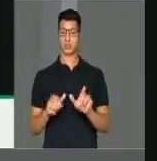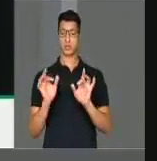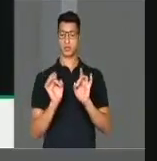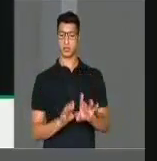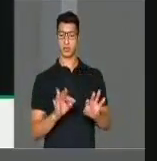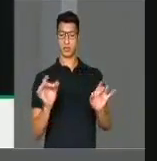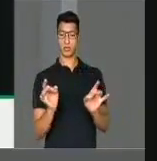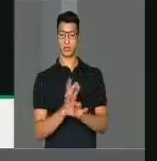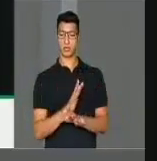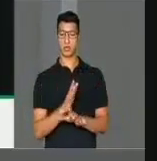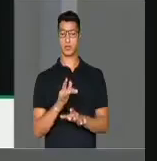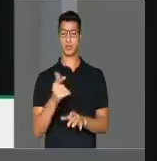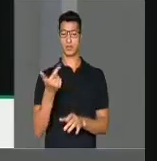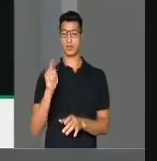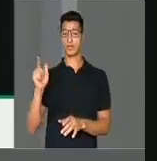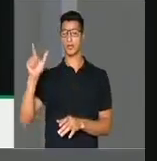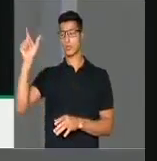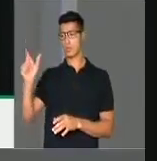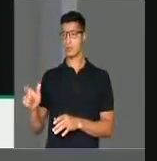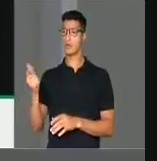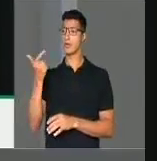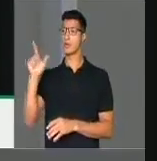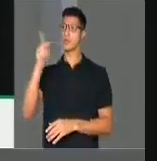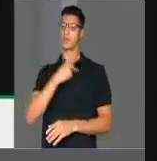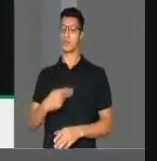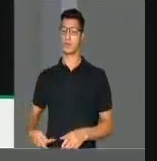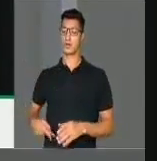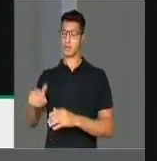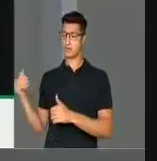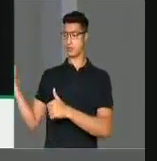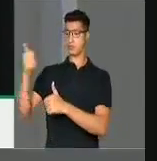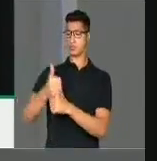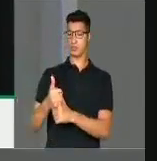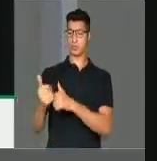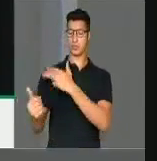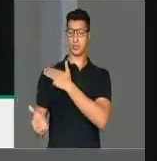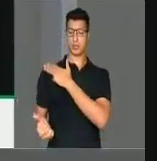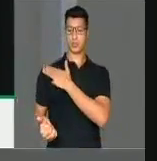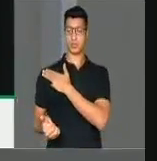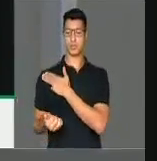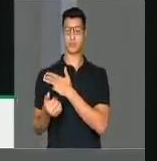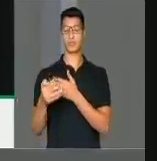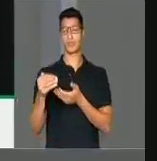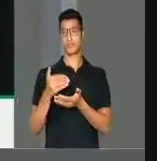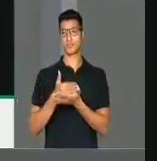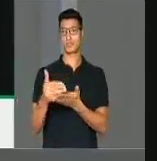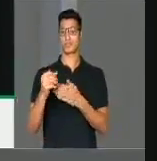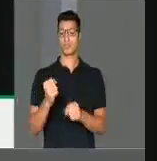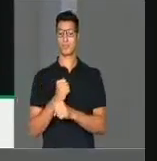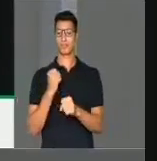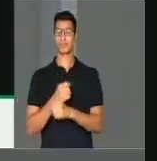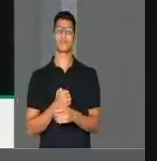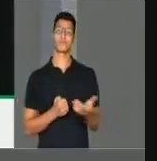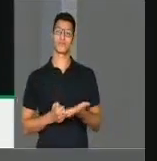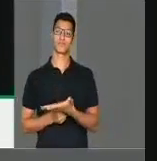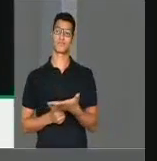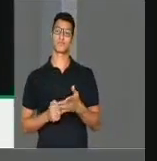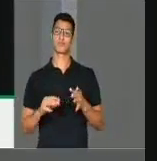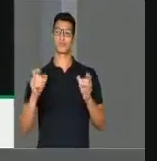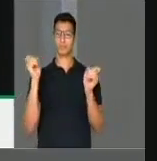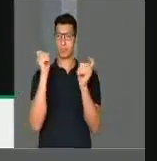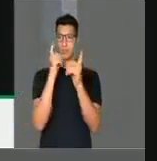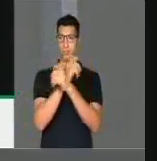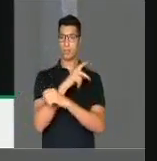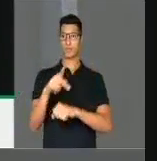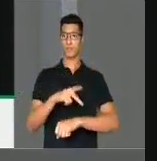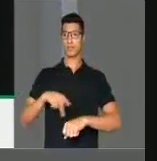ele deixou tudo pronto, que automaticamente o presidente que sucedeu, que foi o presidente Lula, deu início a essas obras. E atualmente, com